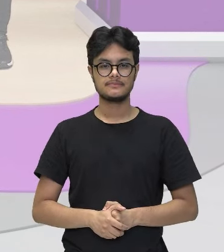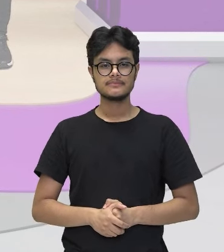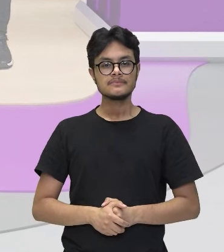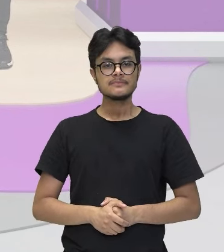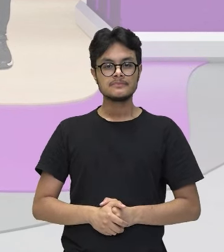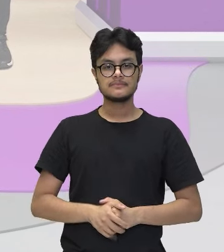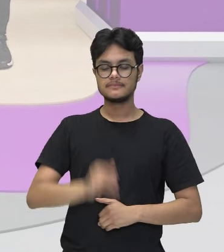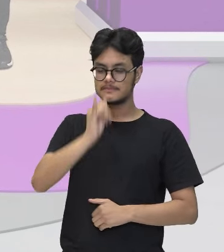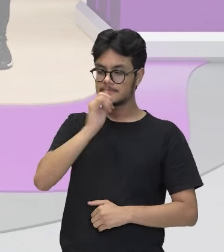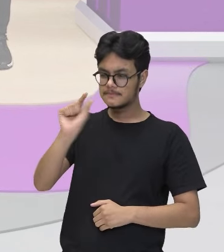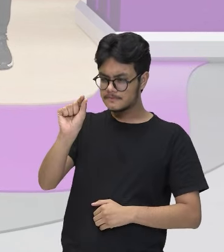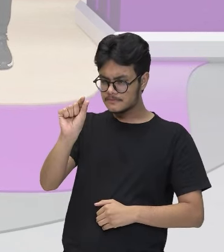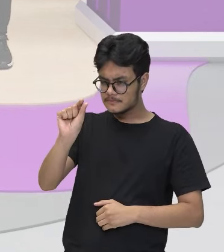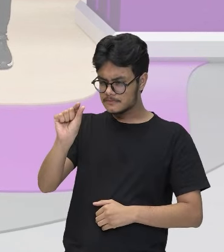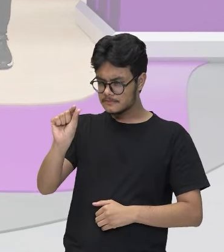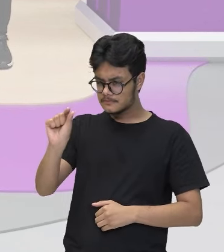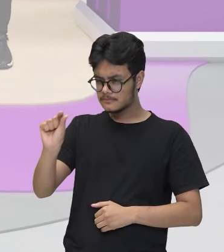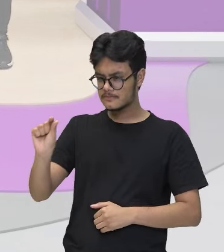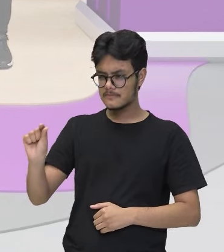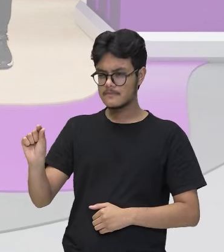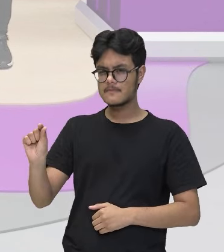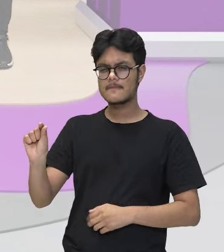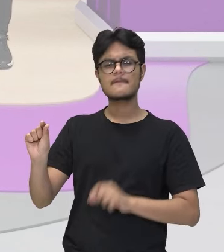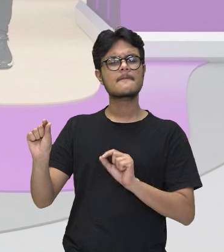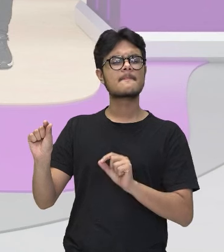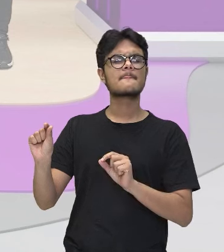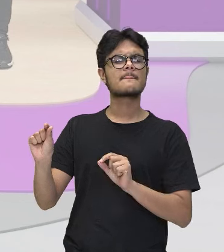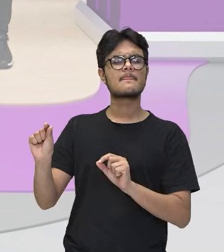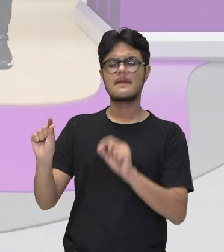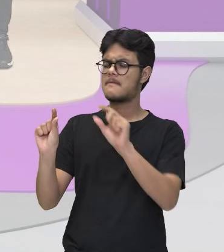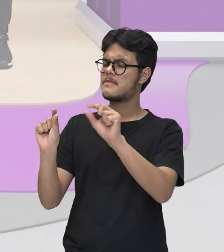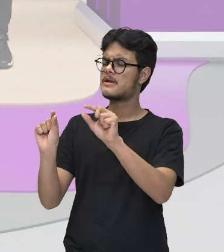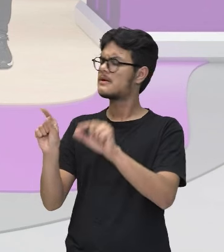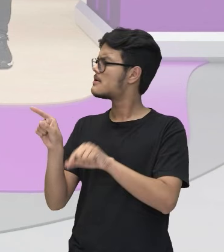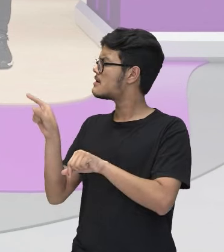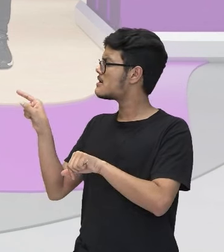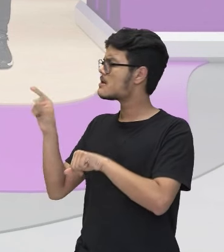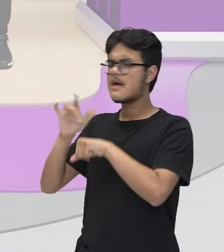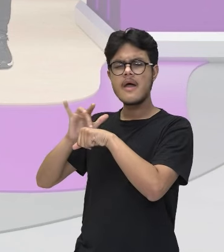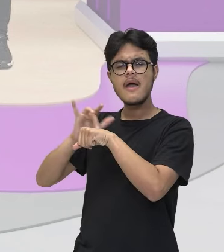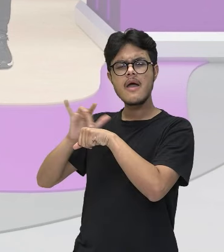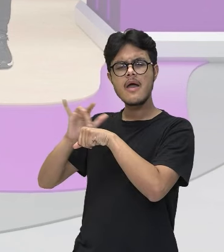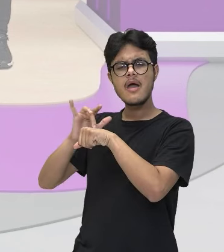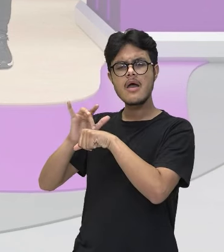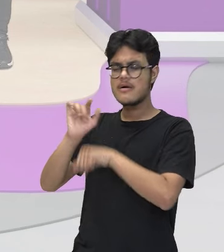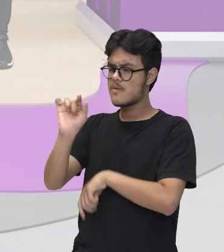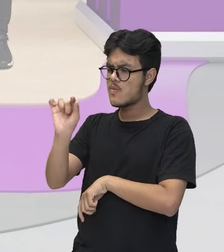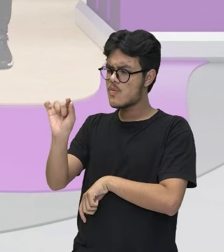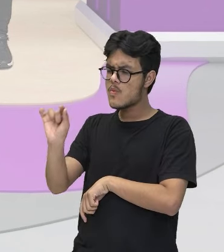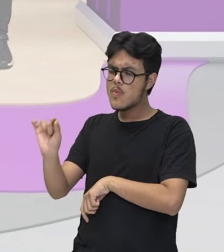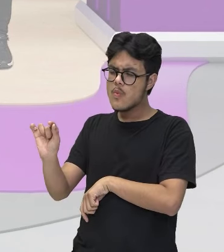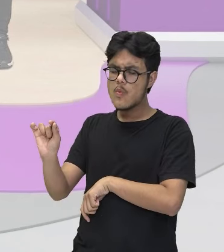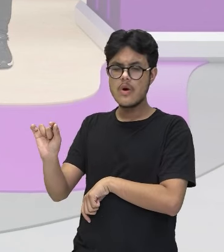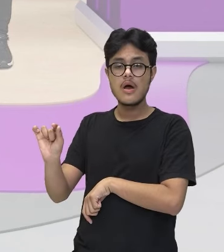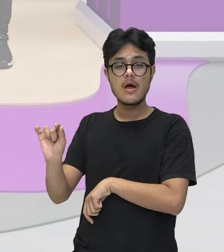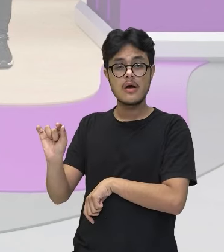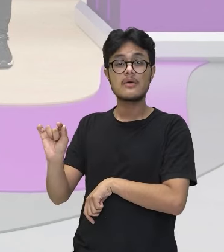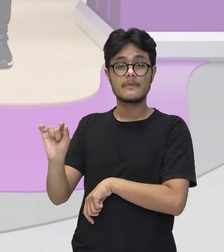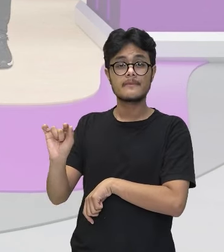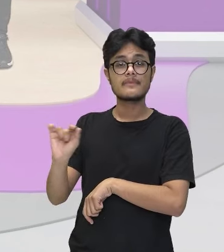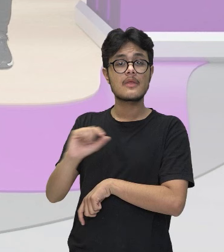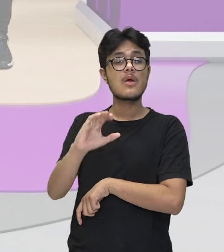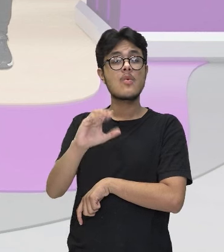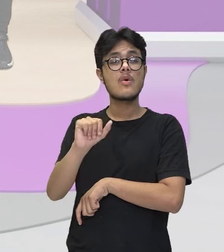essa sombra aí que está sendo projetada por essa lanterna, é a medida da projeção do